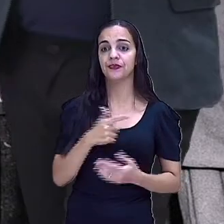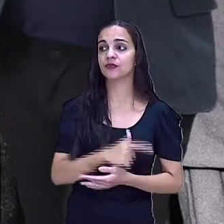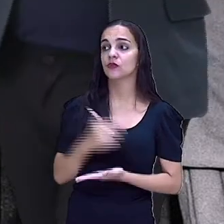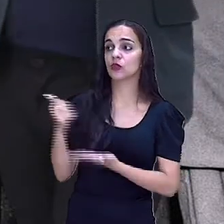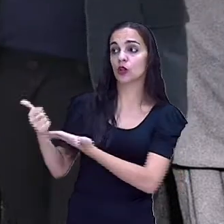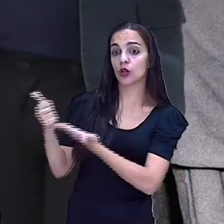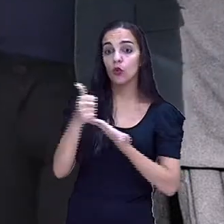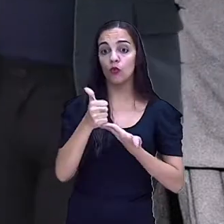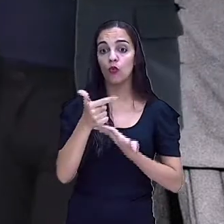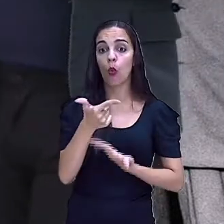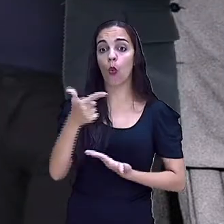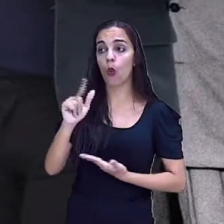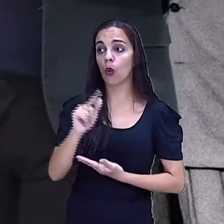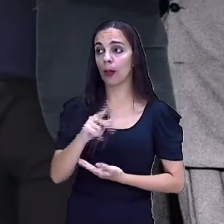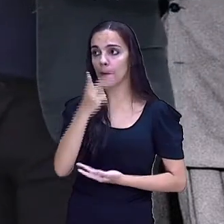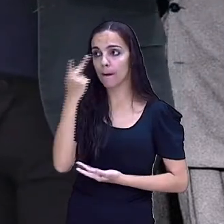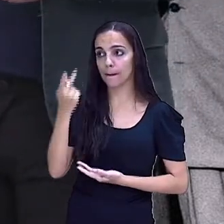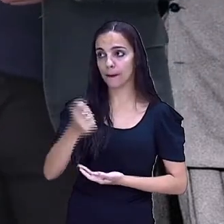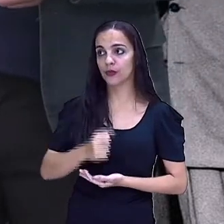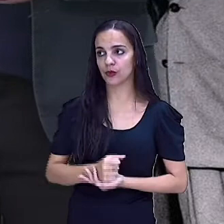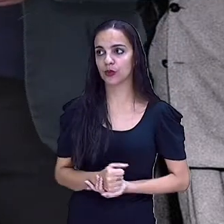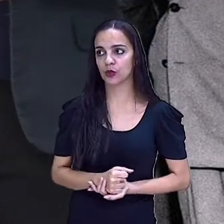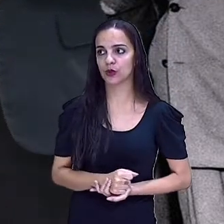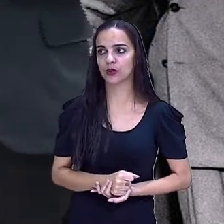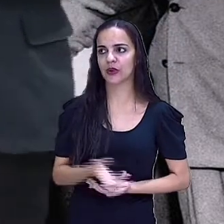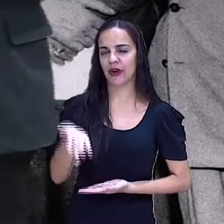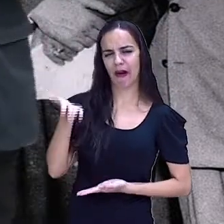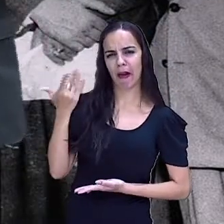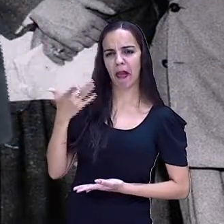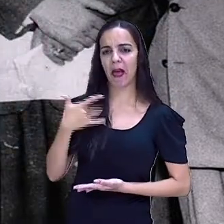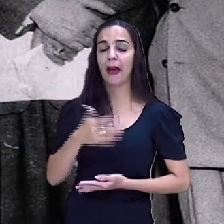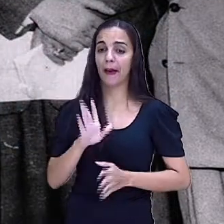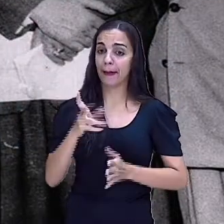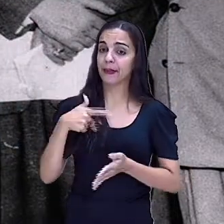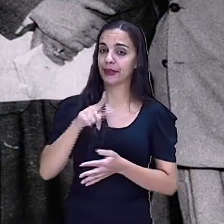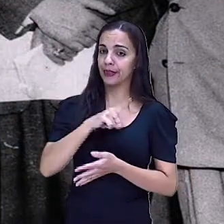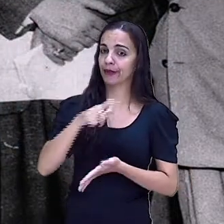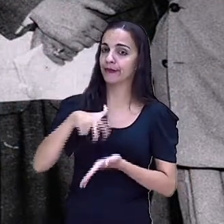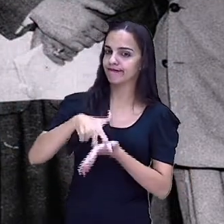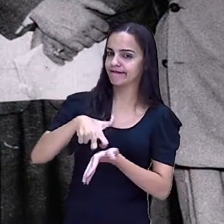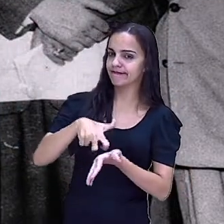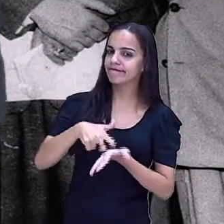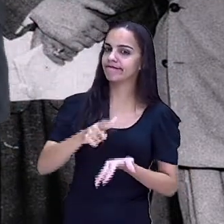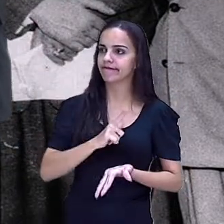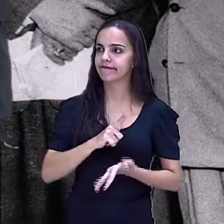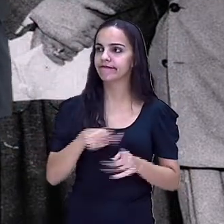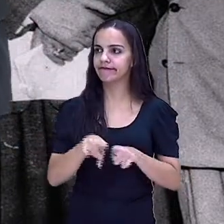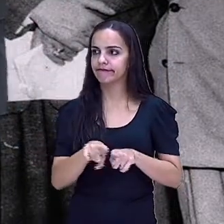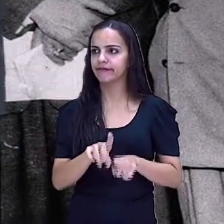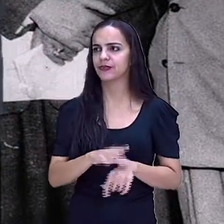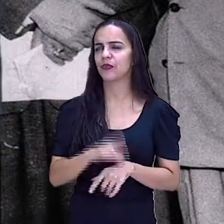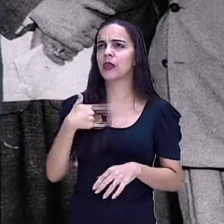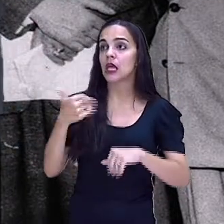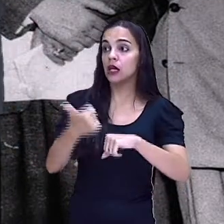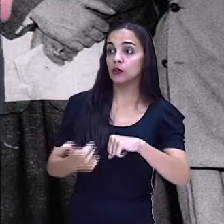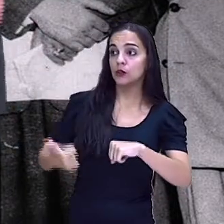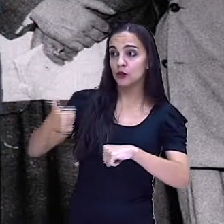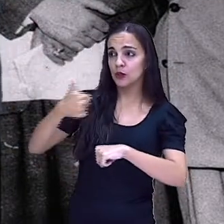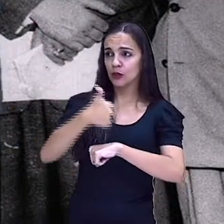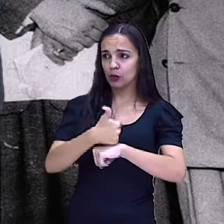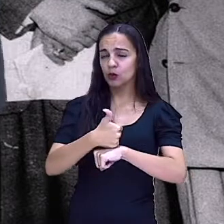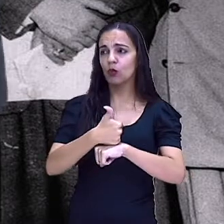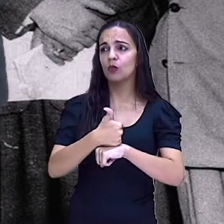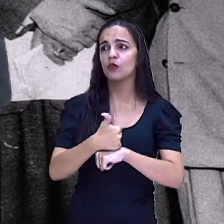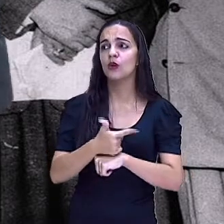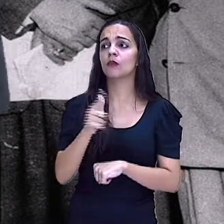Ai de você na época de chamá-lo de baixinho, hein? E ele foi